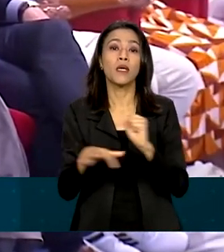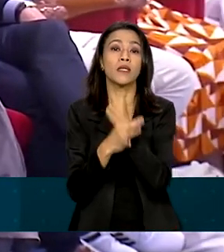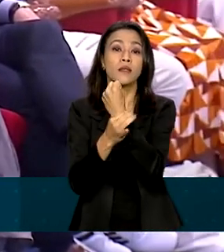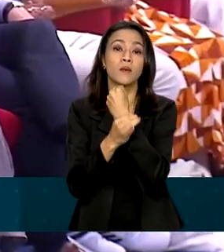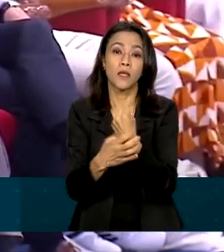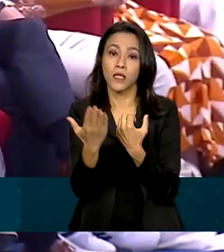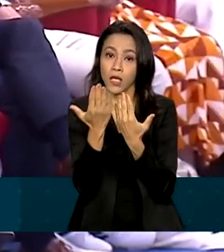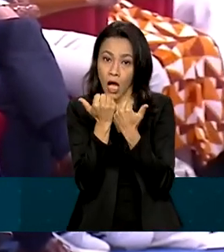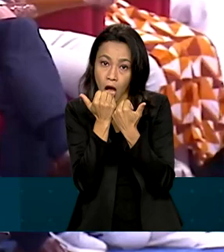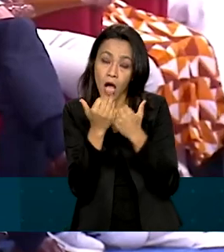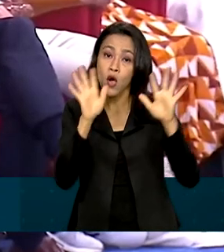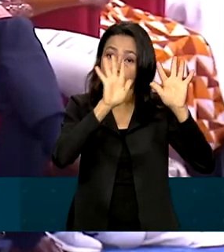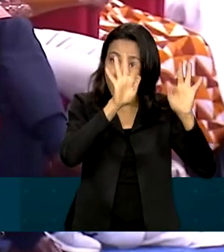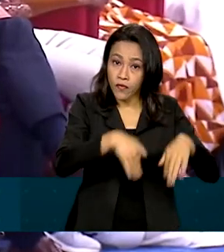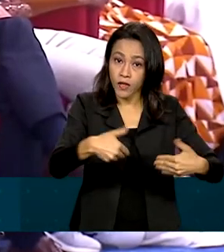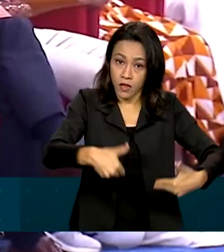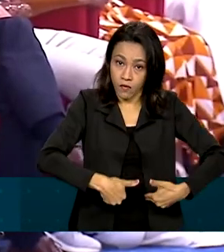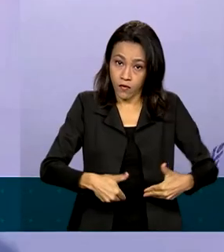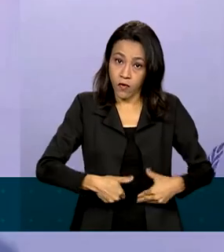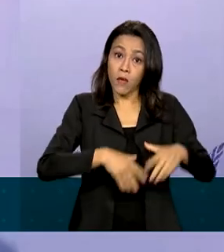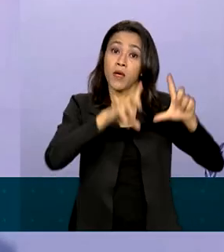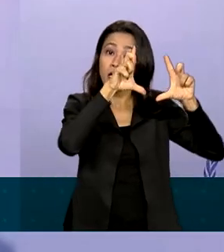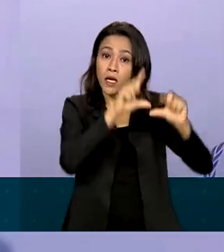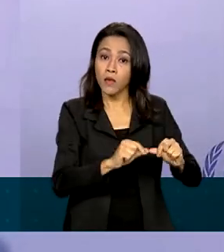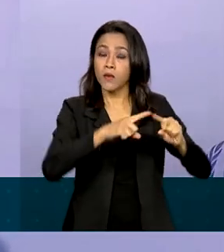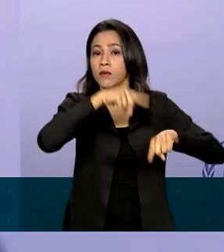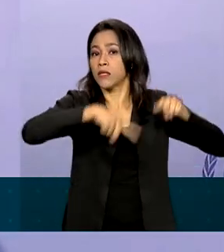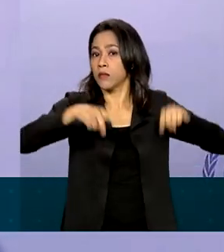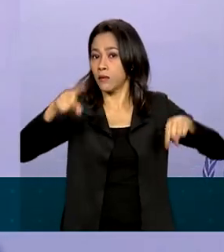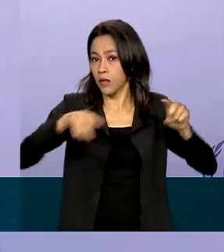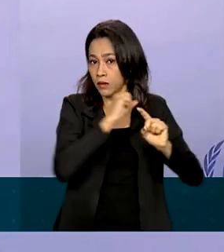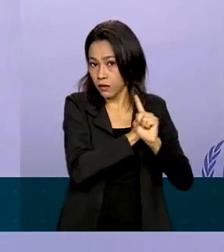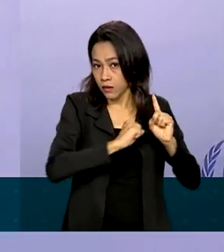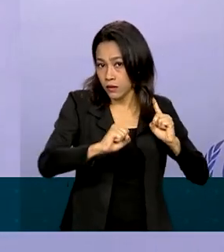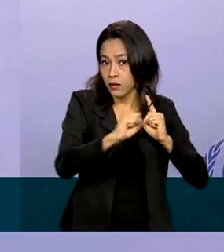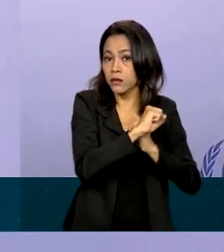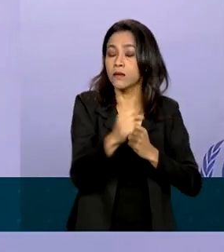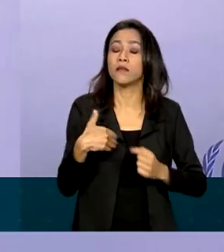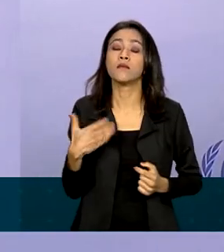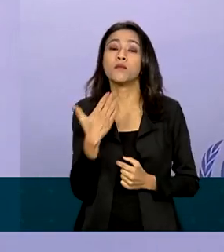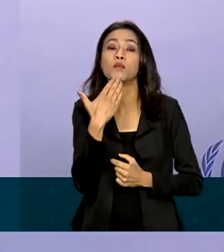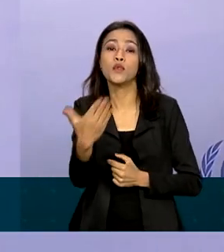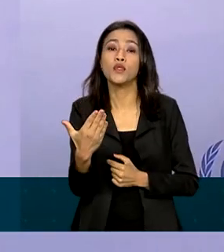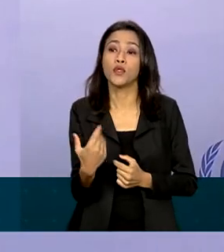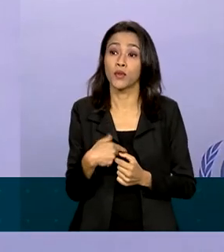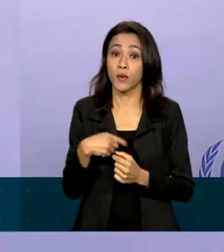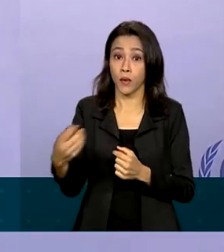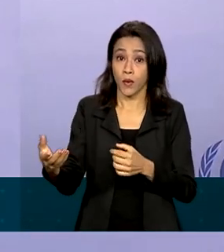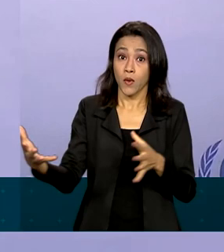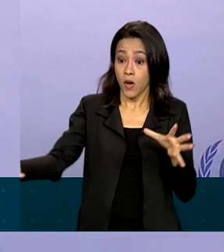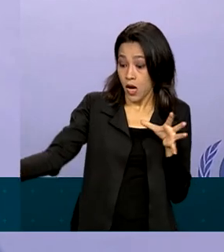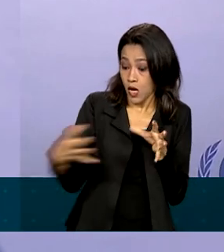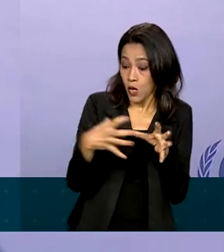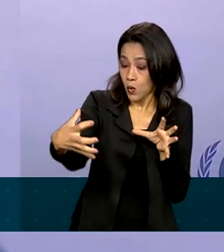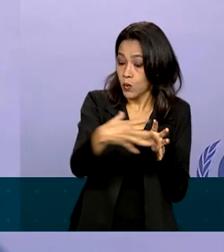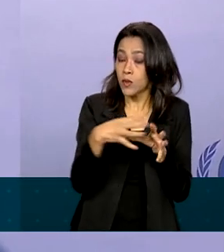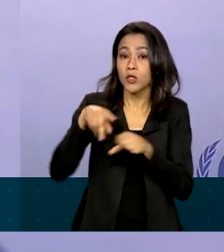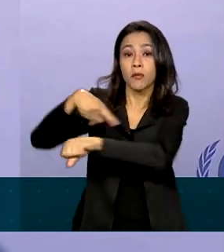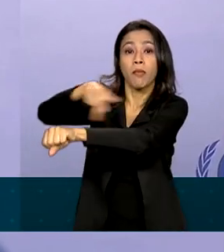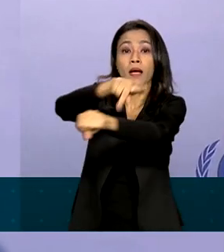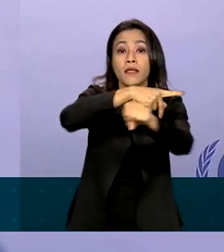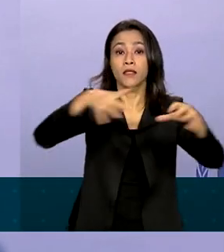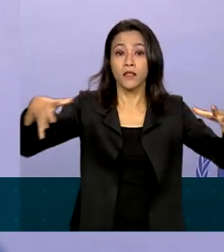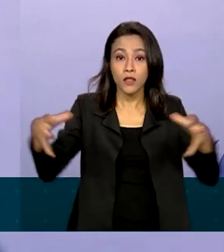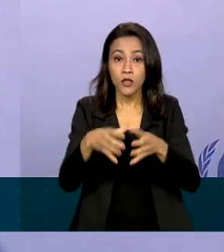fim da fome e pela redução das desigualdades, pediu a inclusão de mais países no Conselho de Segurança da ONU e cobrou